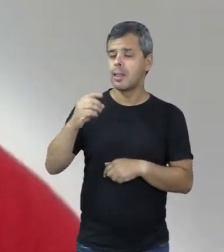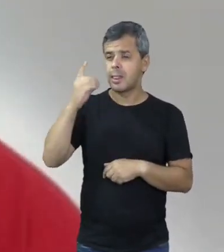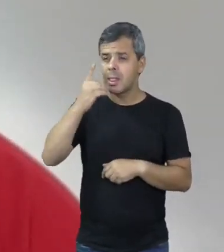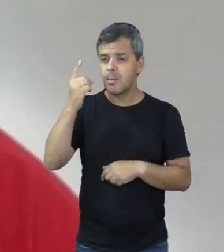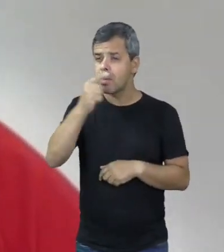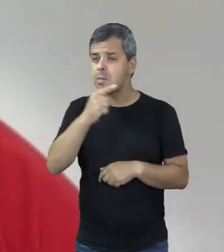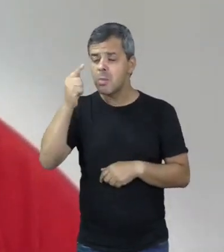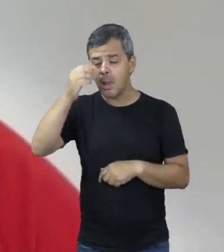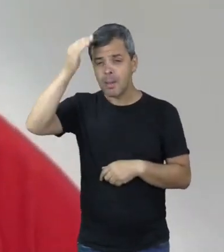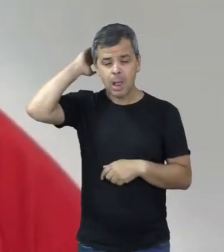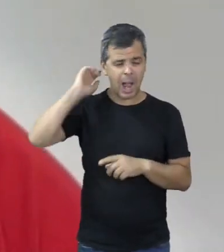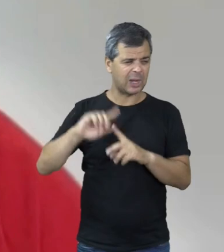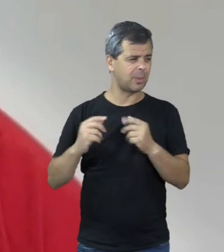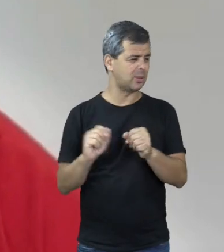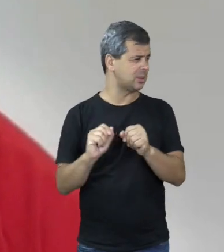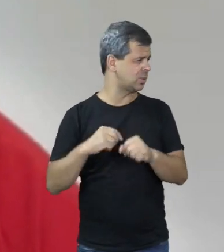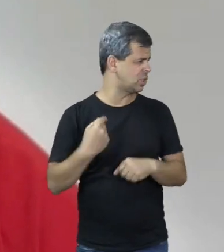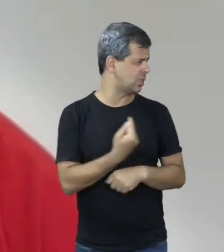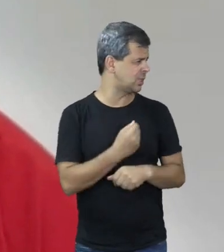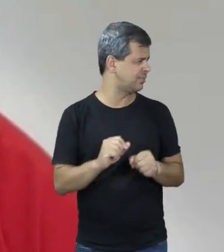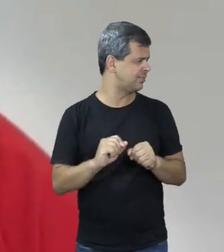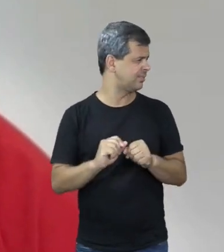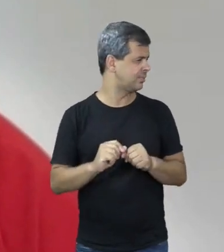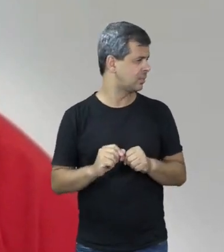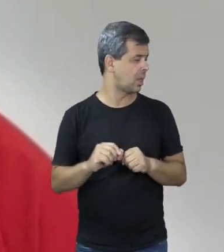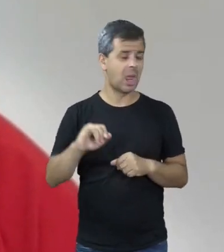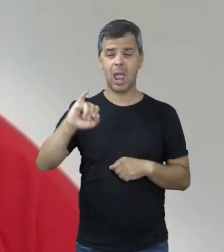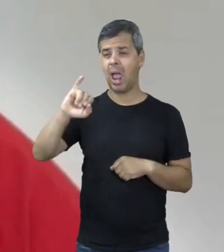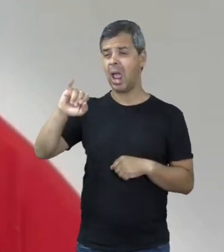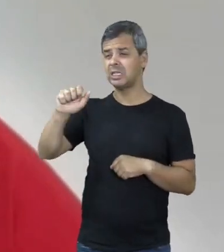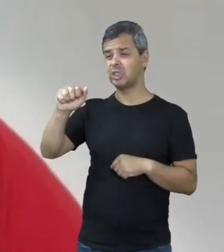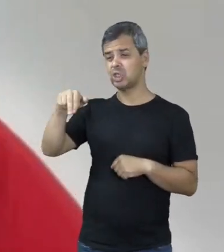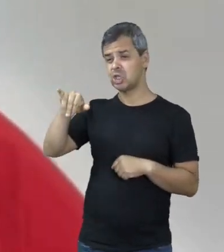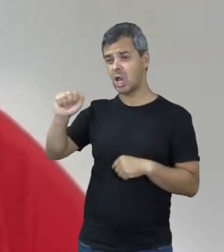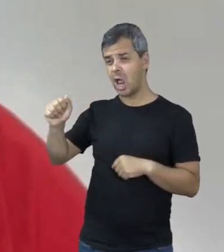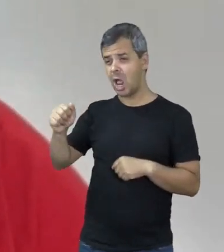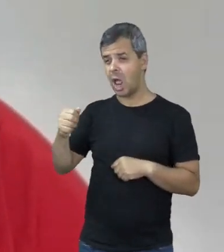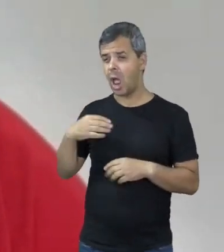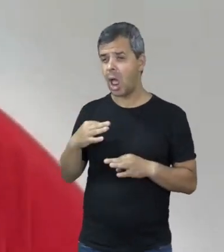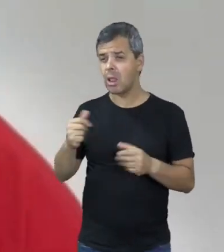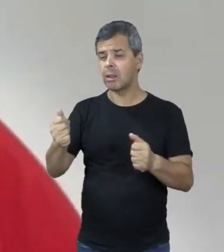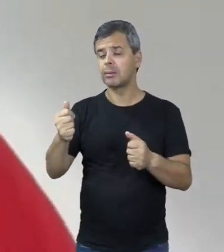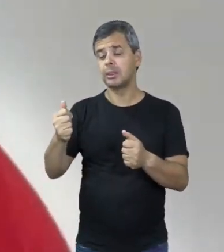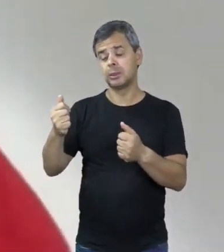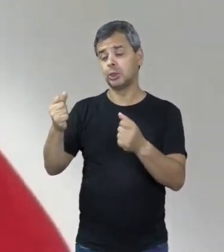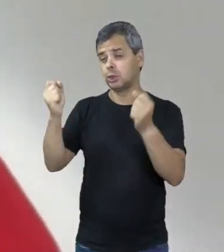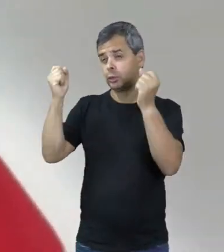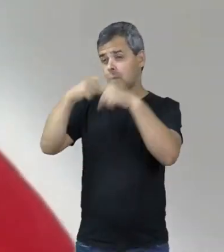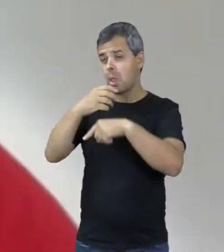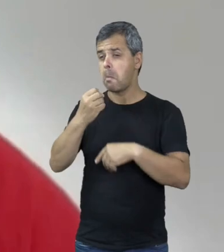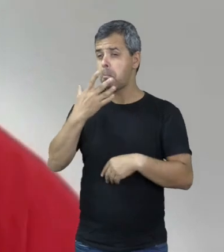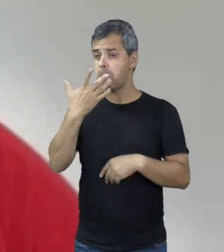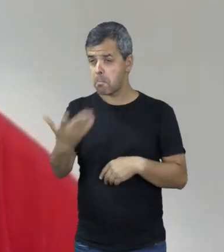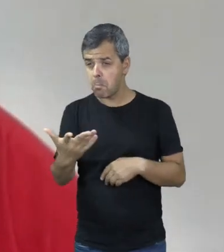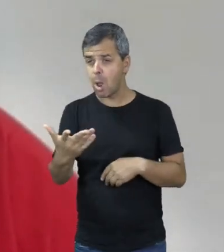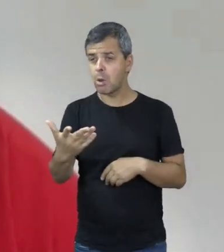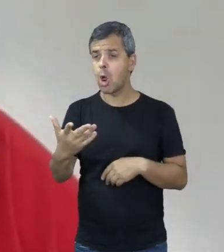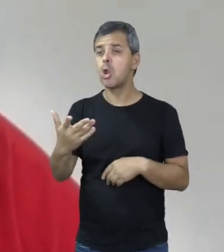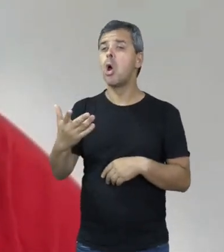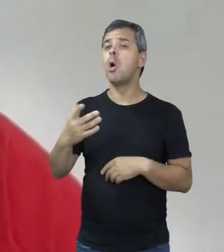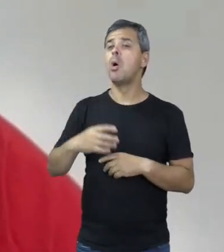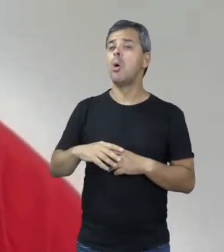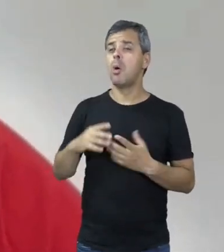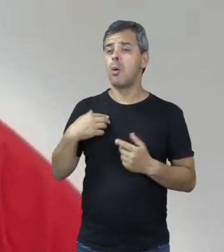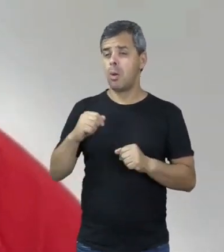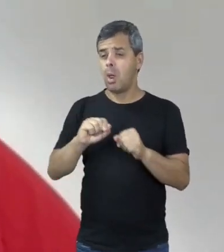outra paranaense que nos orgulha tanto, e eu estou falando isso porque o Paraná nos deu tanta dor de cabeça, e que bom que o nosso estado agora,